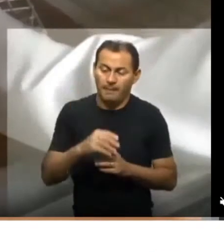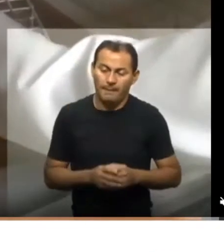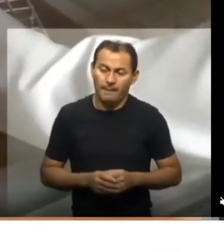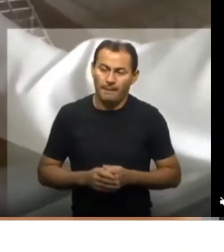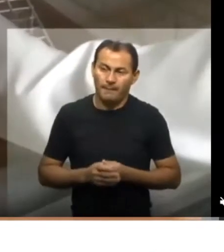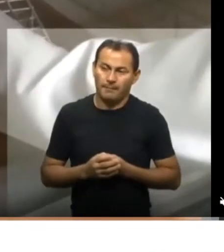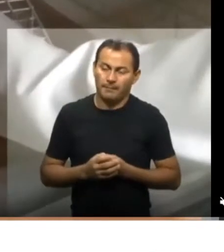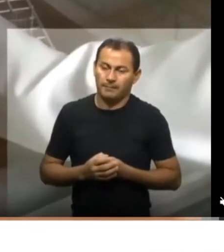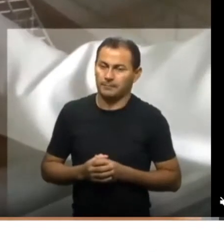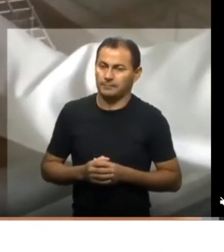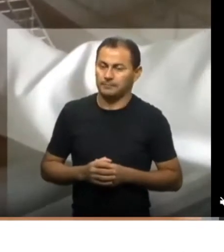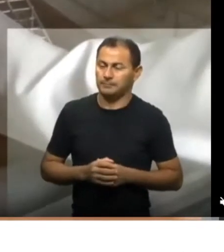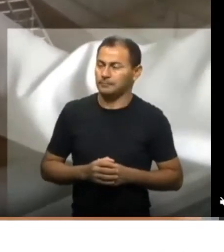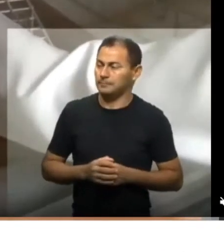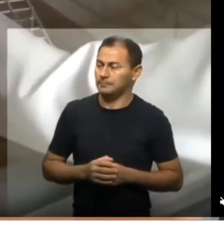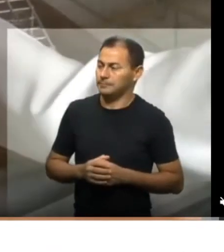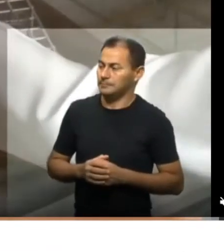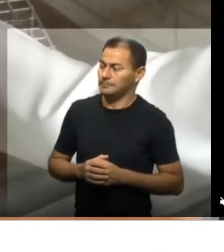Então, depois que eu